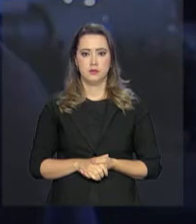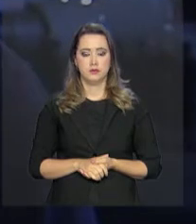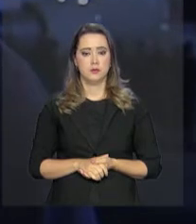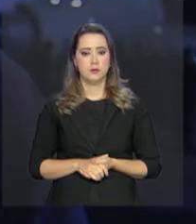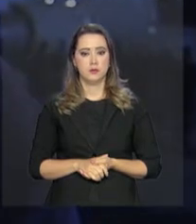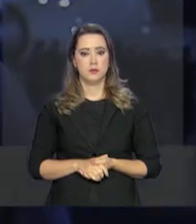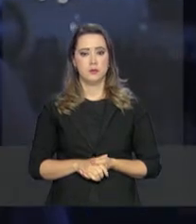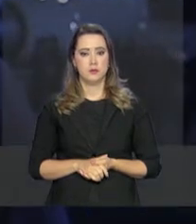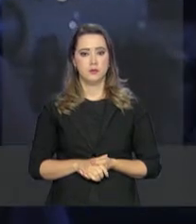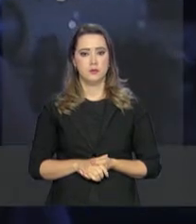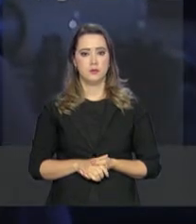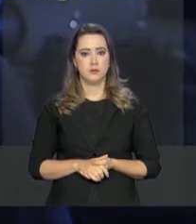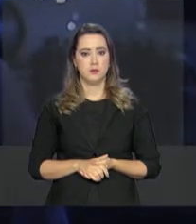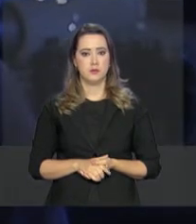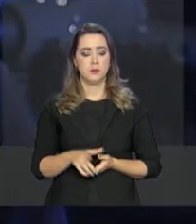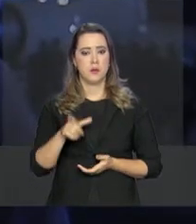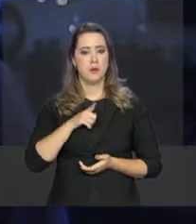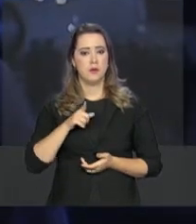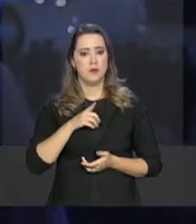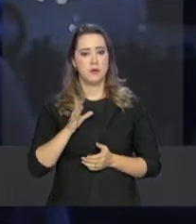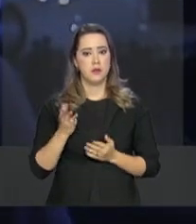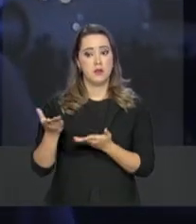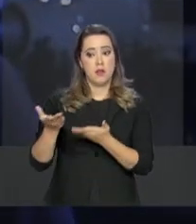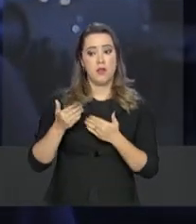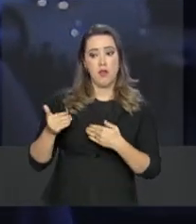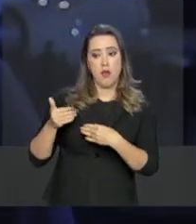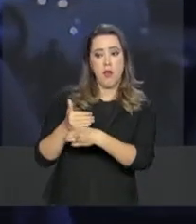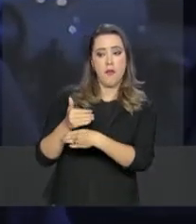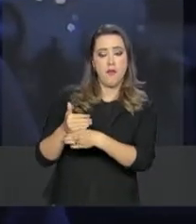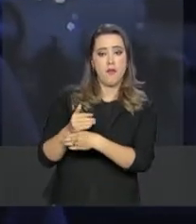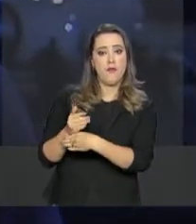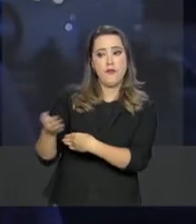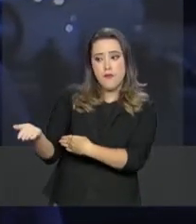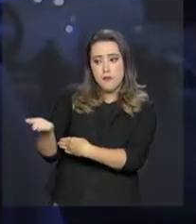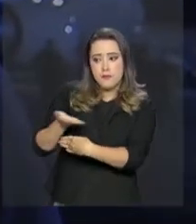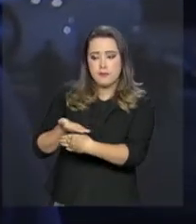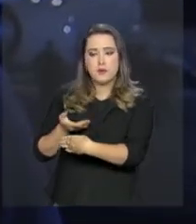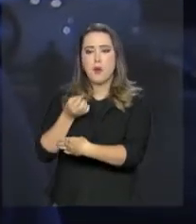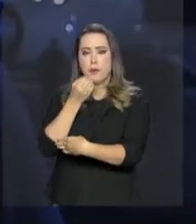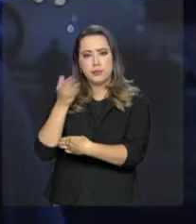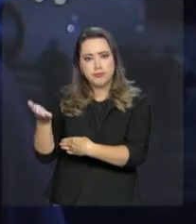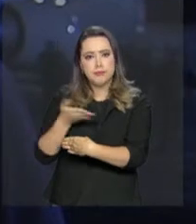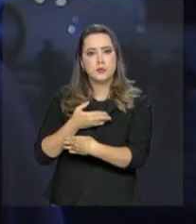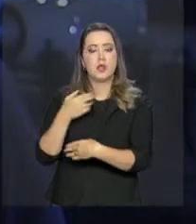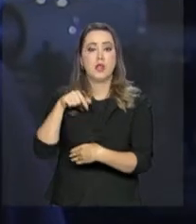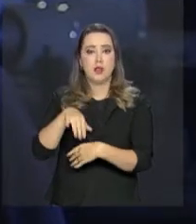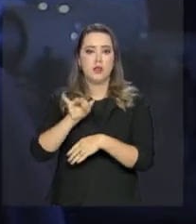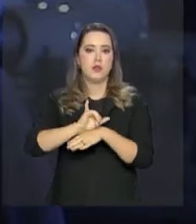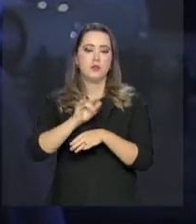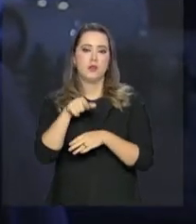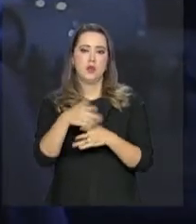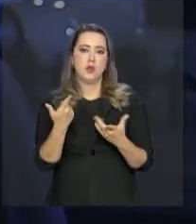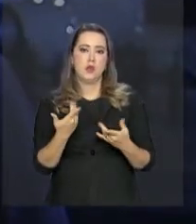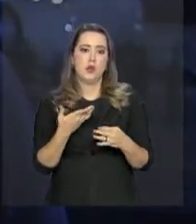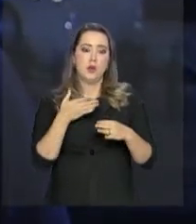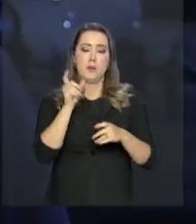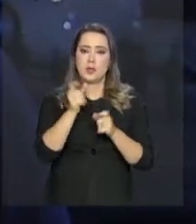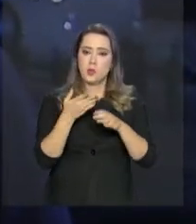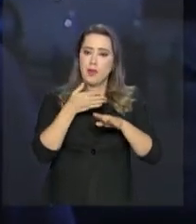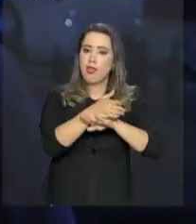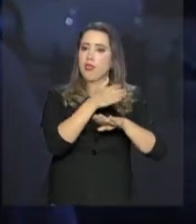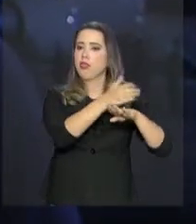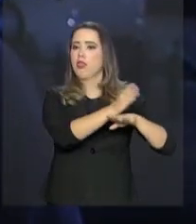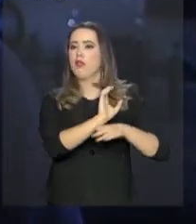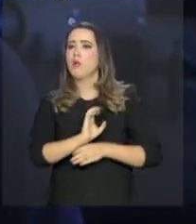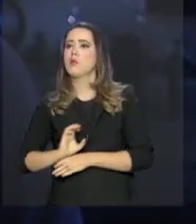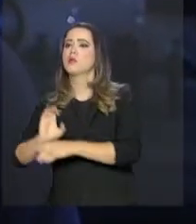Tem o cruzamento da fronteira, o acolhimento aqui em Boa Vista, e assim, com a interiorização, se fecha esse ciclo e começa outro,